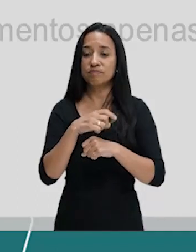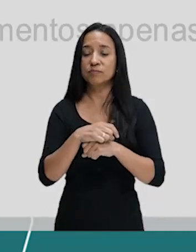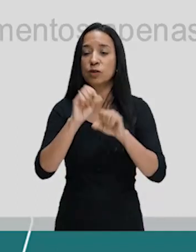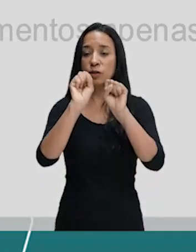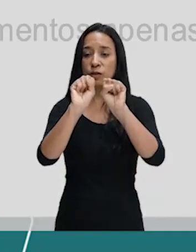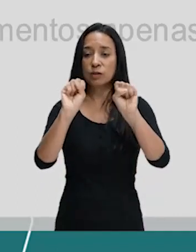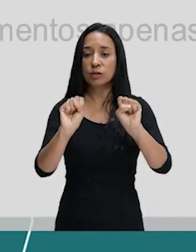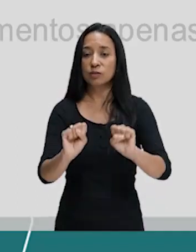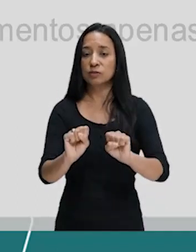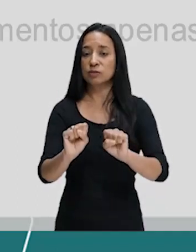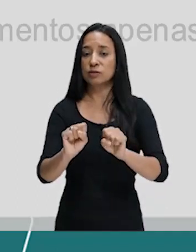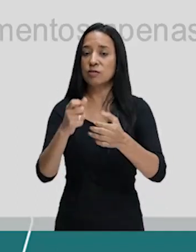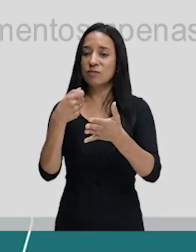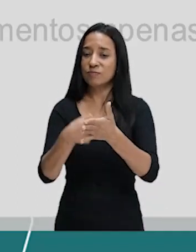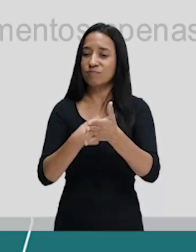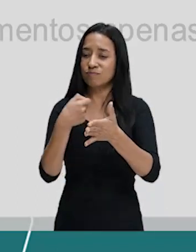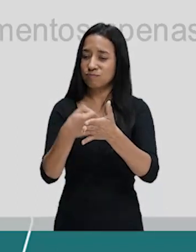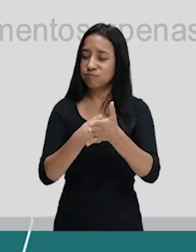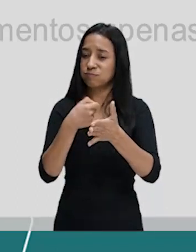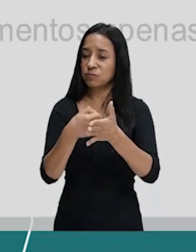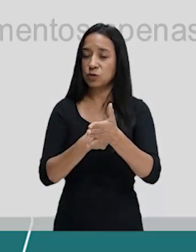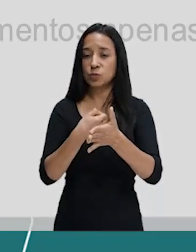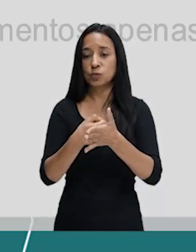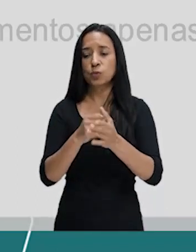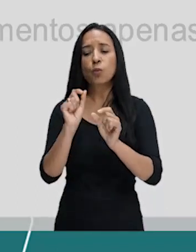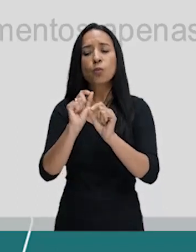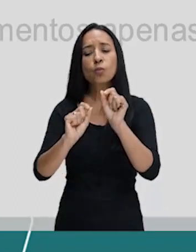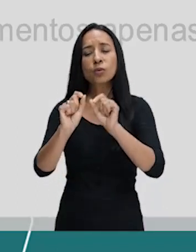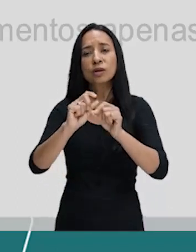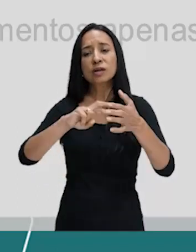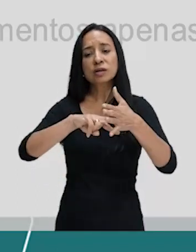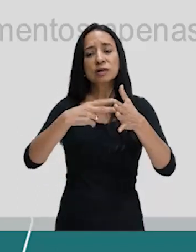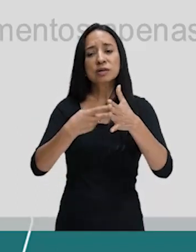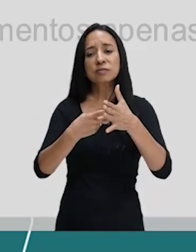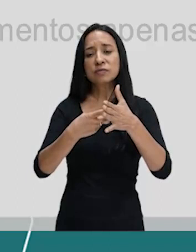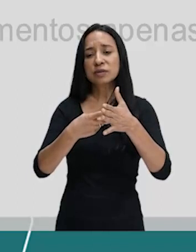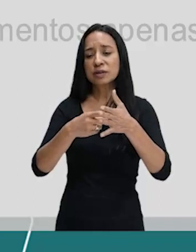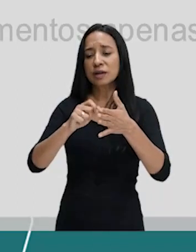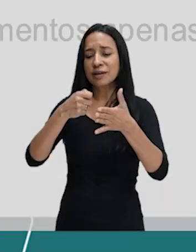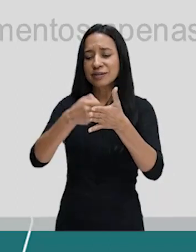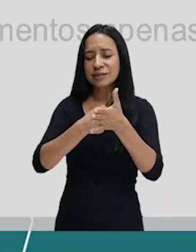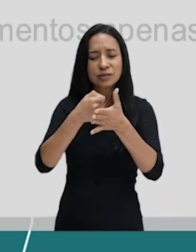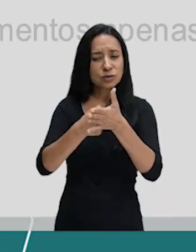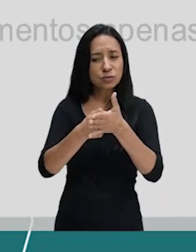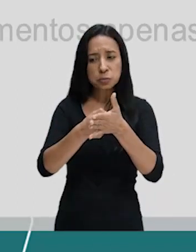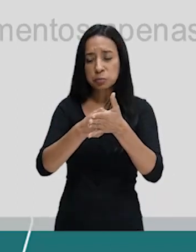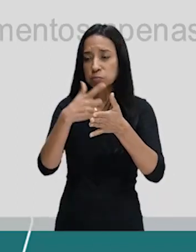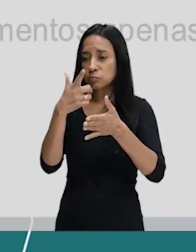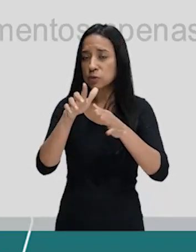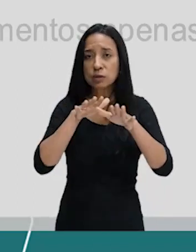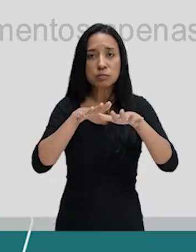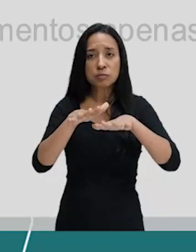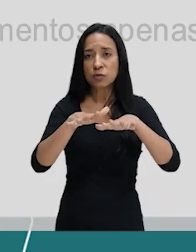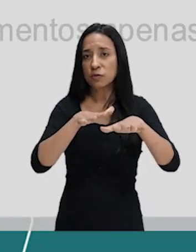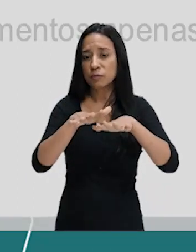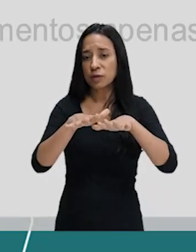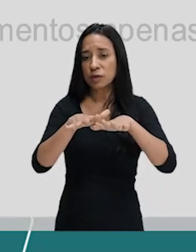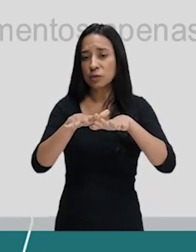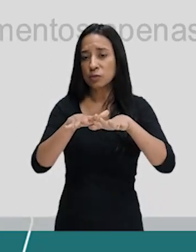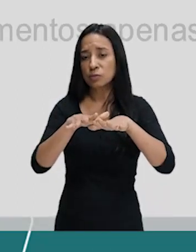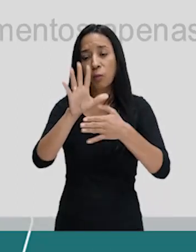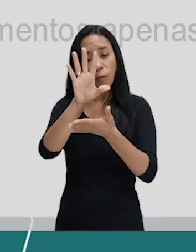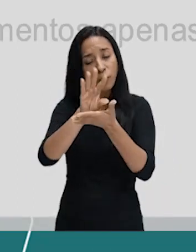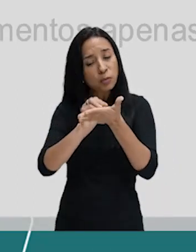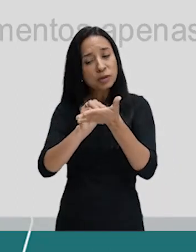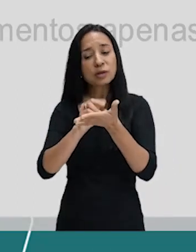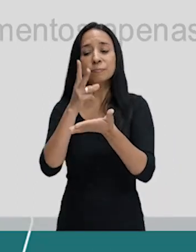sistema de estratificação muito rígido. O que é uma coisa rígida? É aquilo que não é flexível, né? Ou seja, aquilo que é daquele modelo e